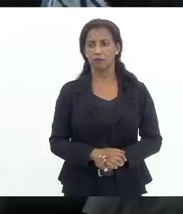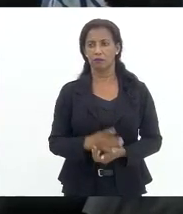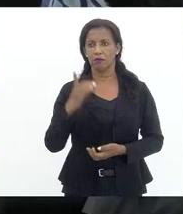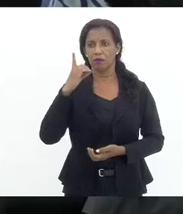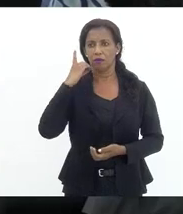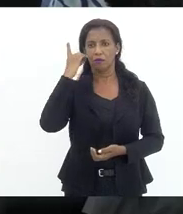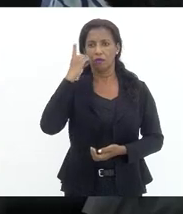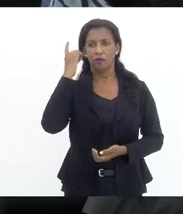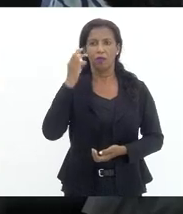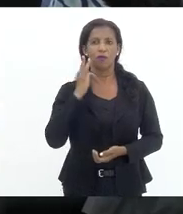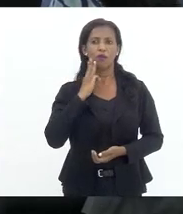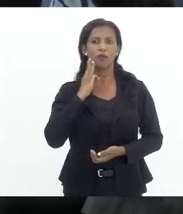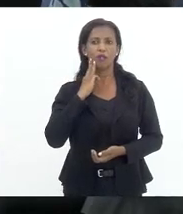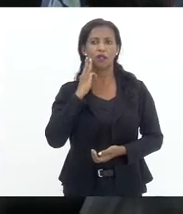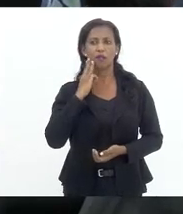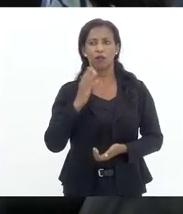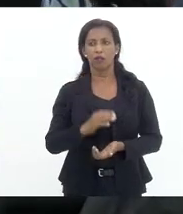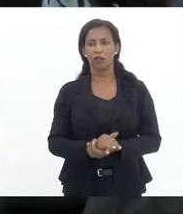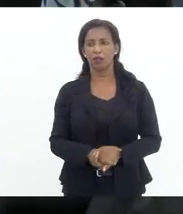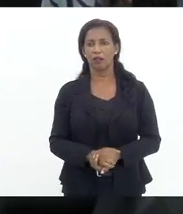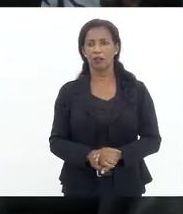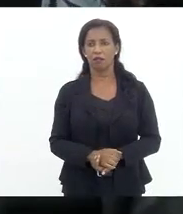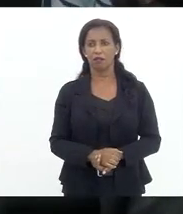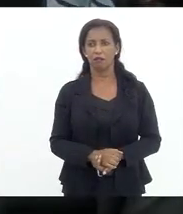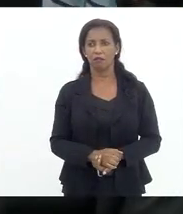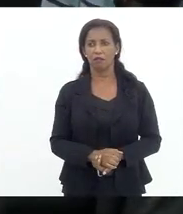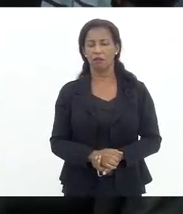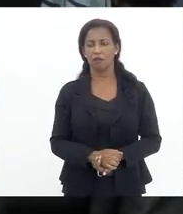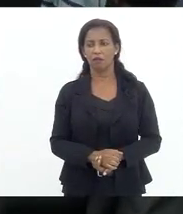Deputado Valdeque Carneiro.